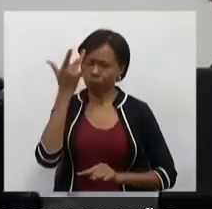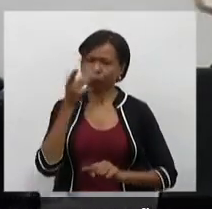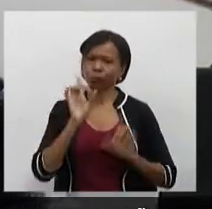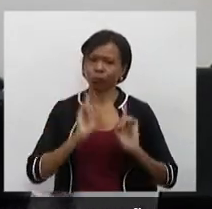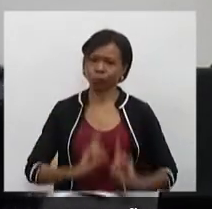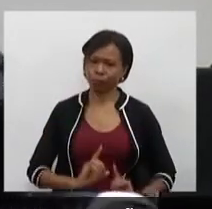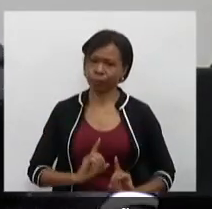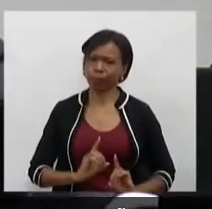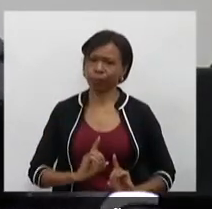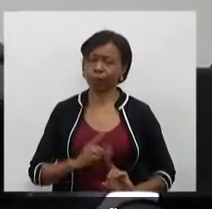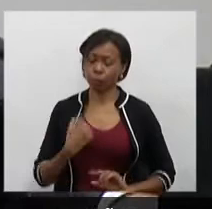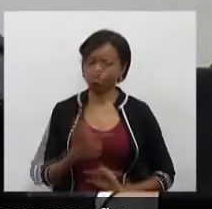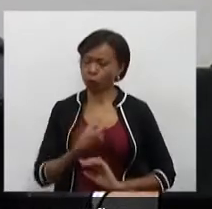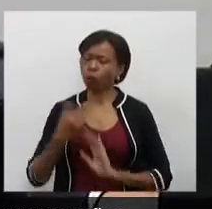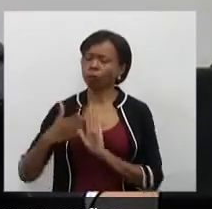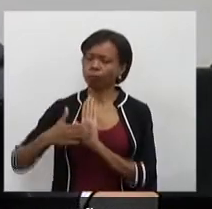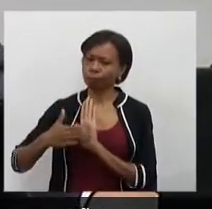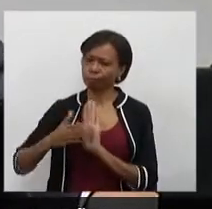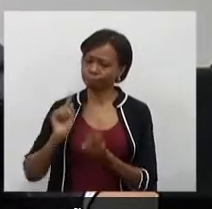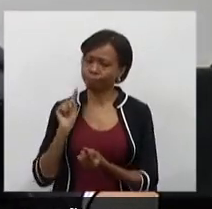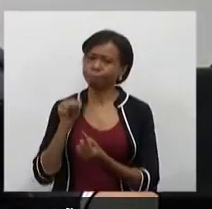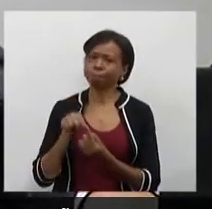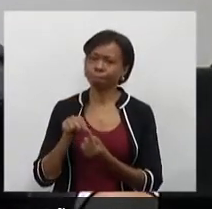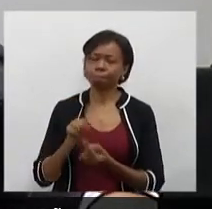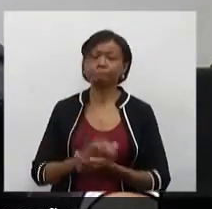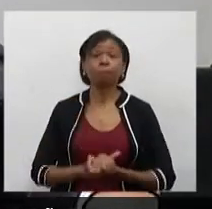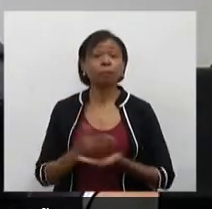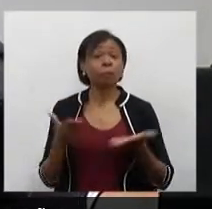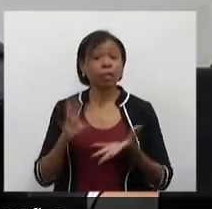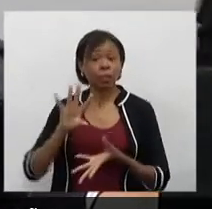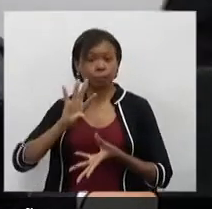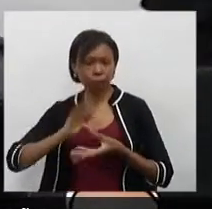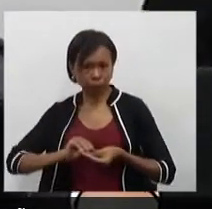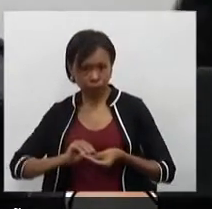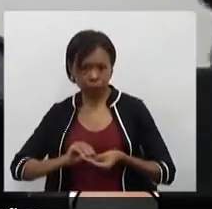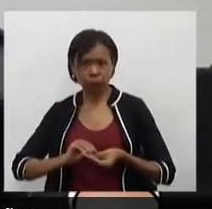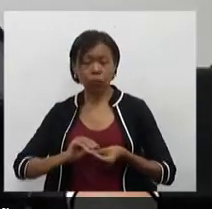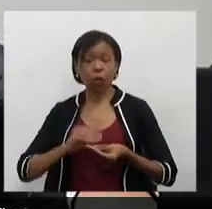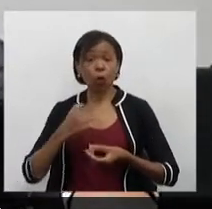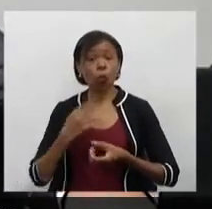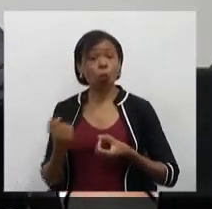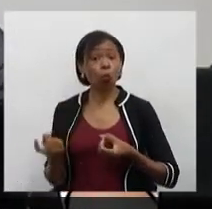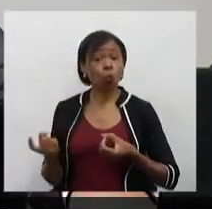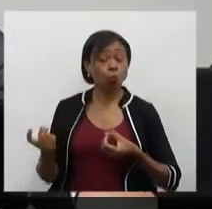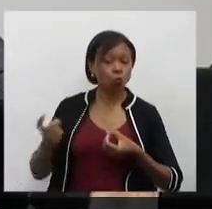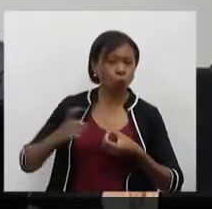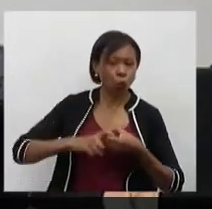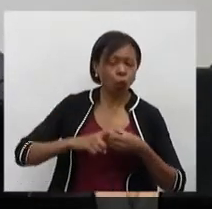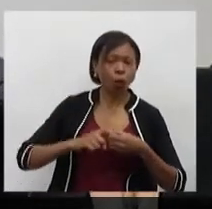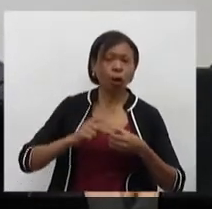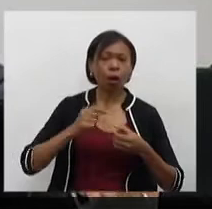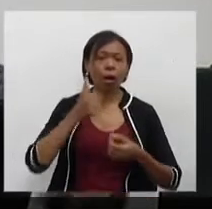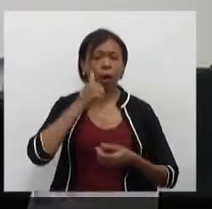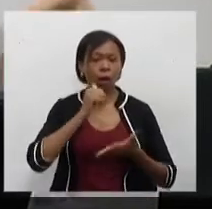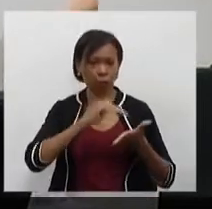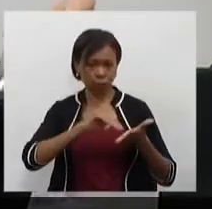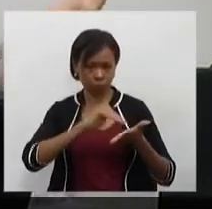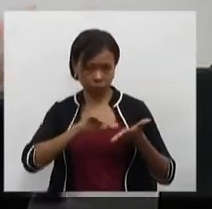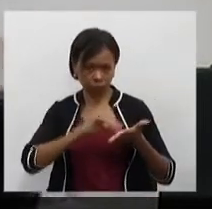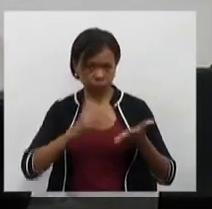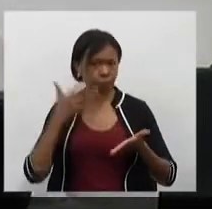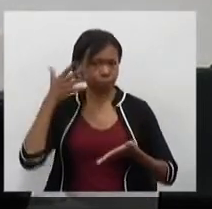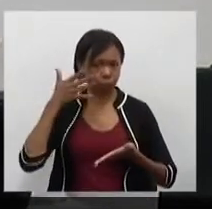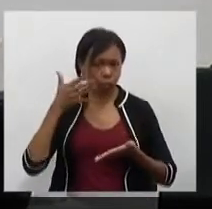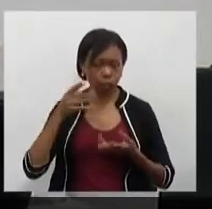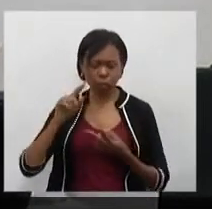e é esse o nosso propósito. Estamos terminando aqui, aí eu já vou retornar para a secretária, mas temos aqui também duas